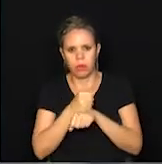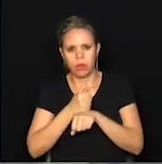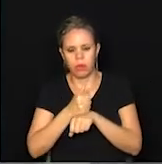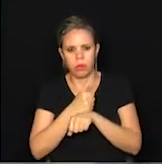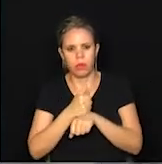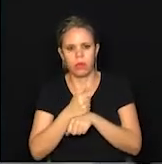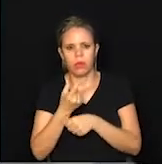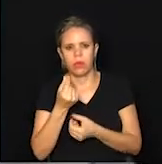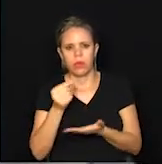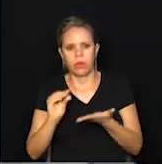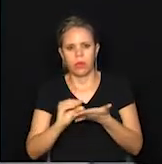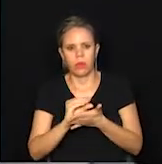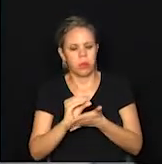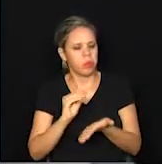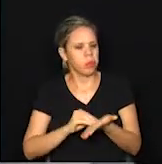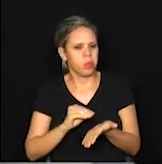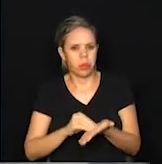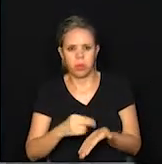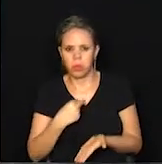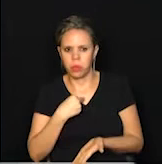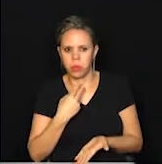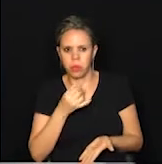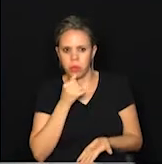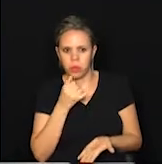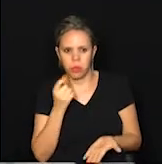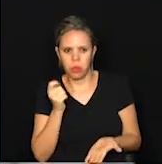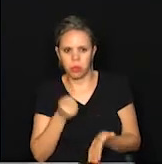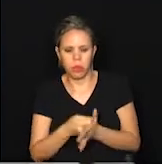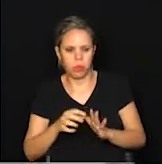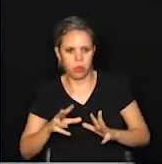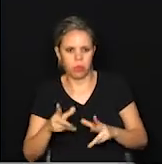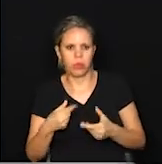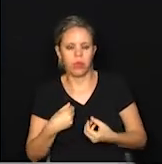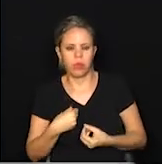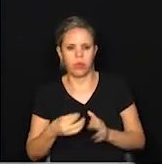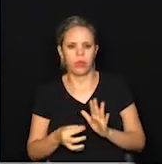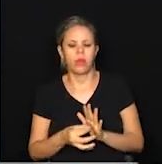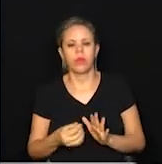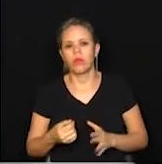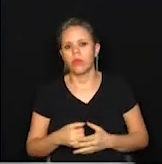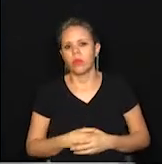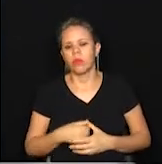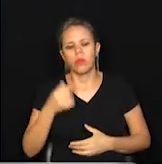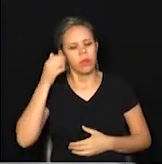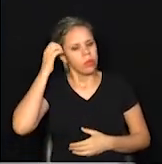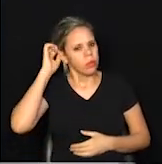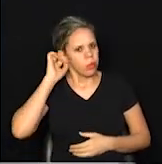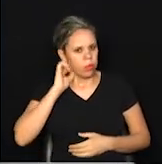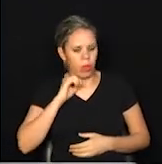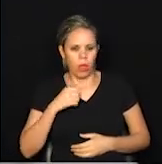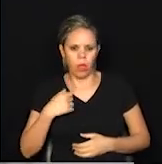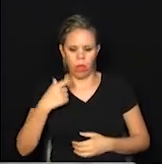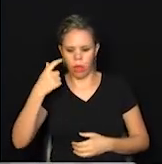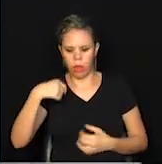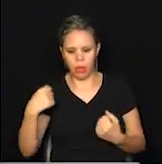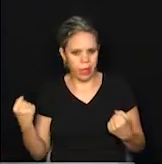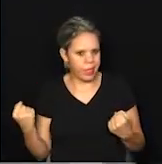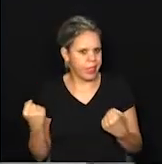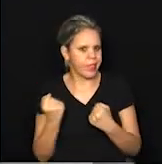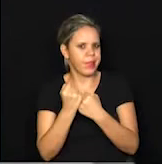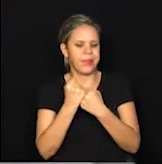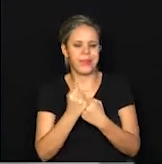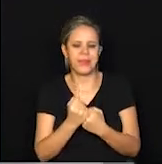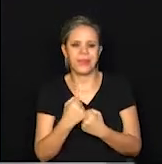um orçamento insuficiente. Então, eu quero aqui me colocar, primeiro assim, como um apoiador nisso.